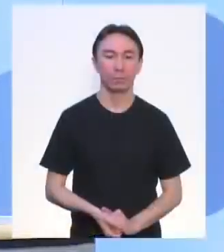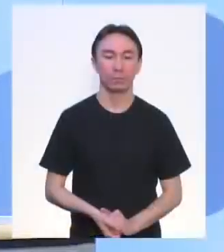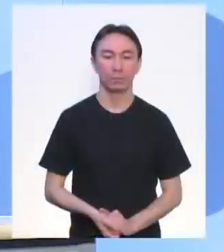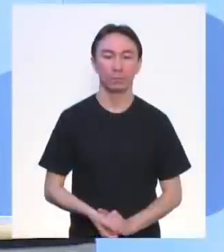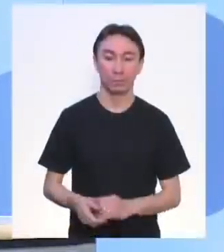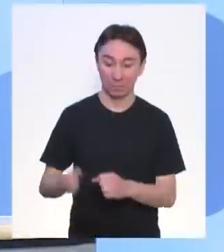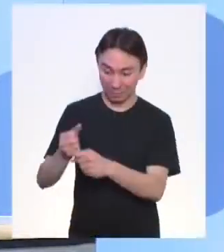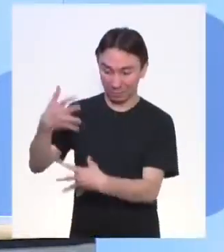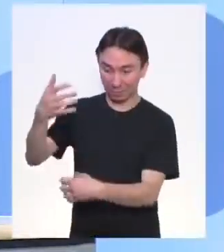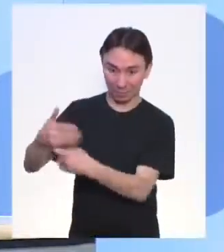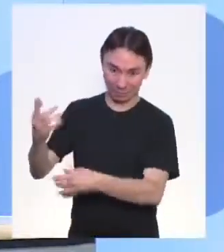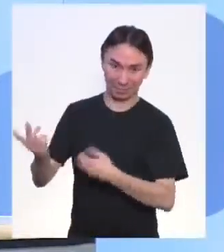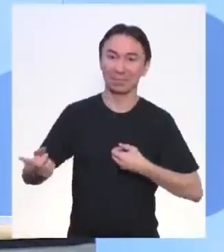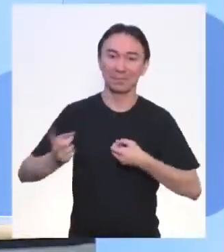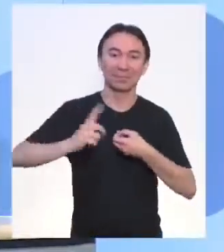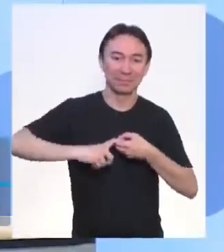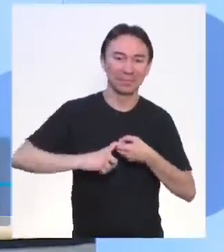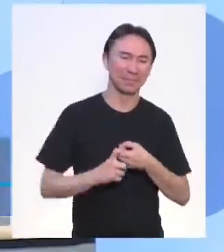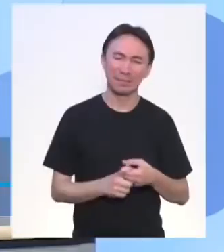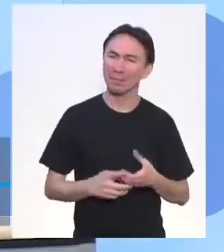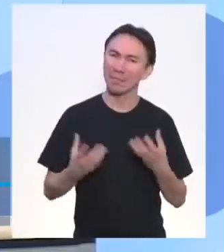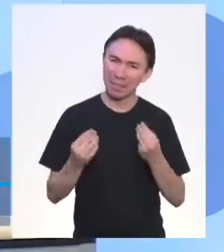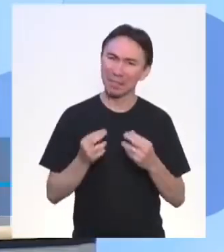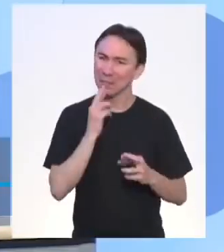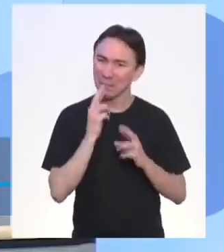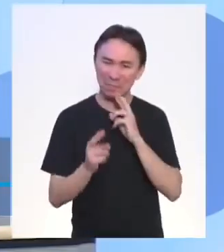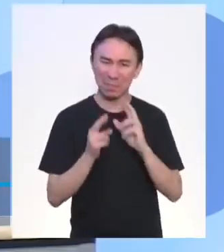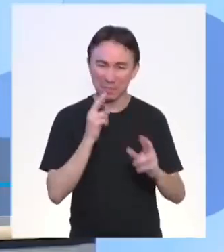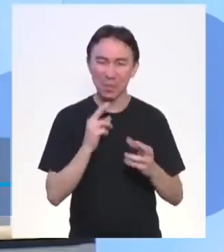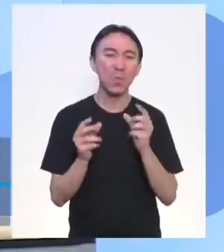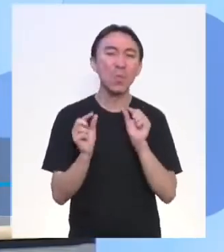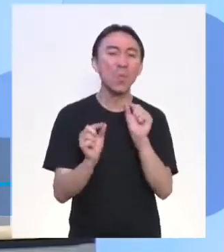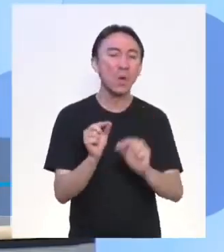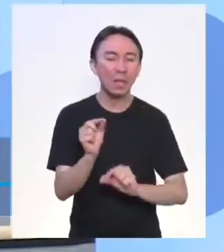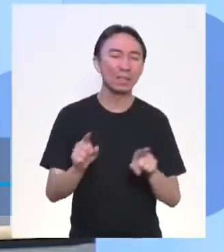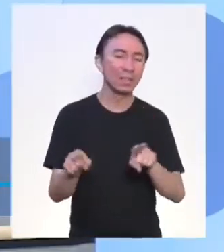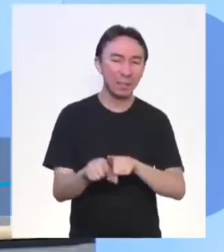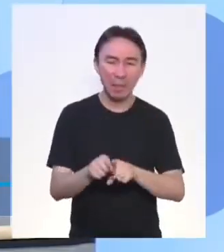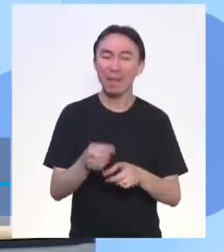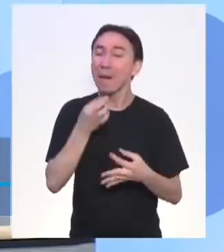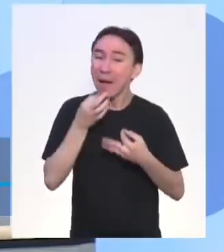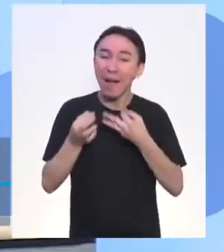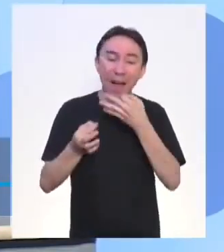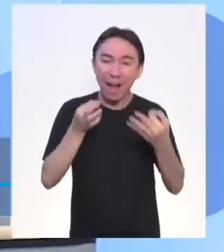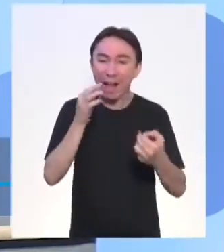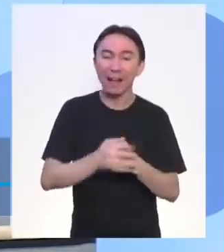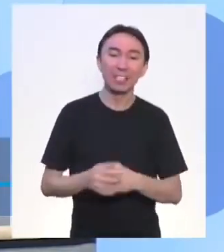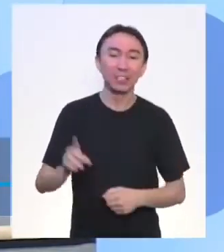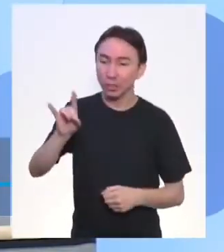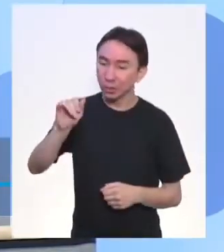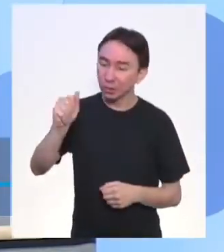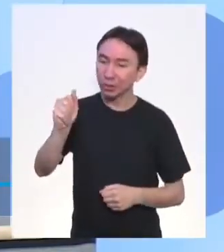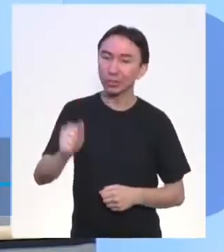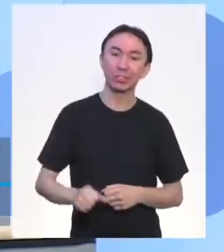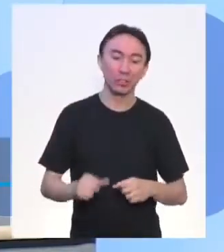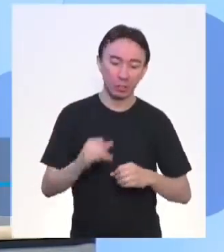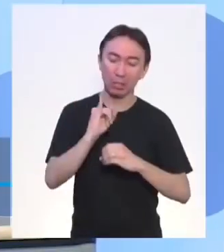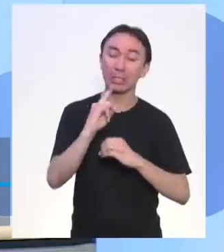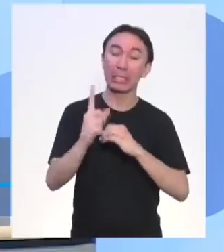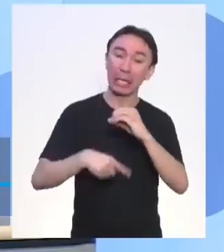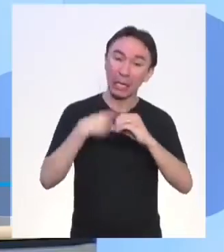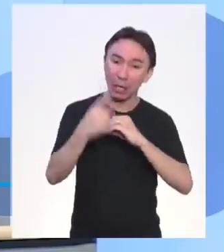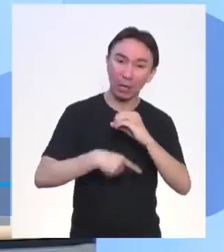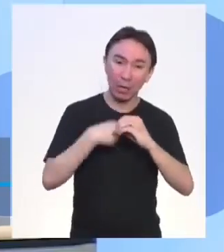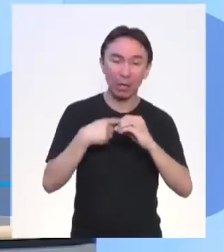Voltamos aqui, Viviane, o pessoal comentando muito sobre o Dia Internacional das Mulheres aqui. A gente reitera os parabéns a todas, muitas